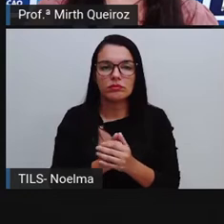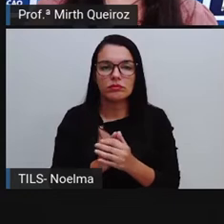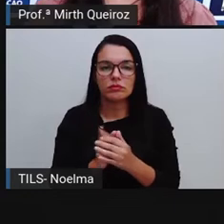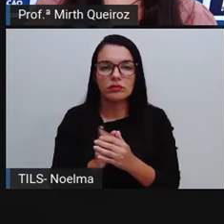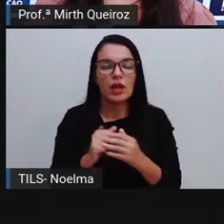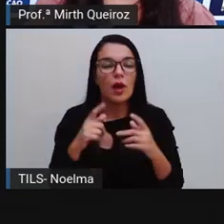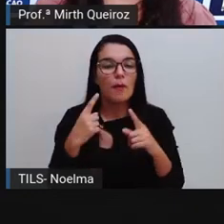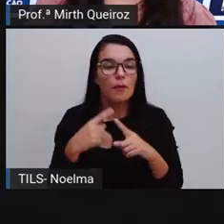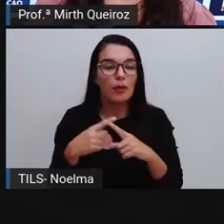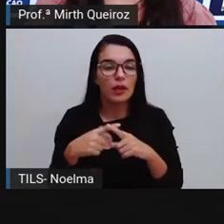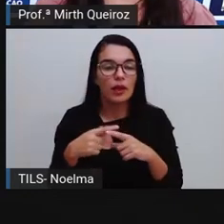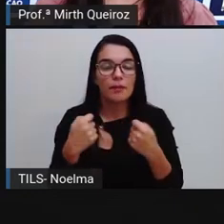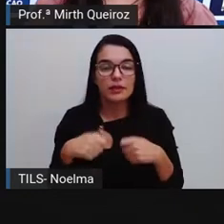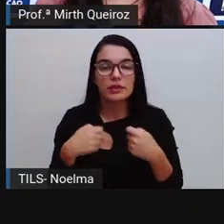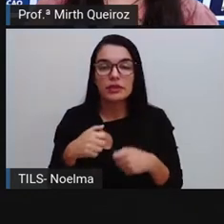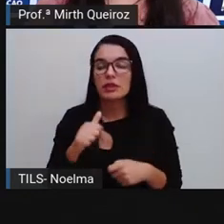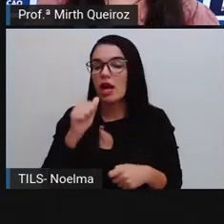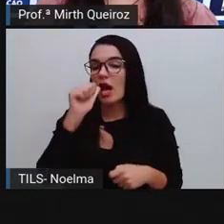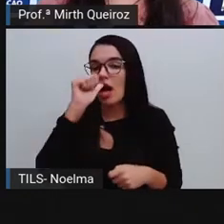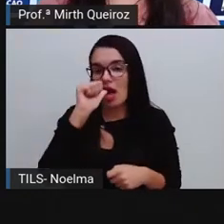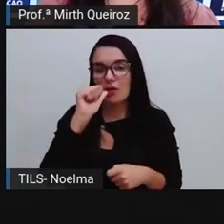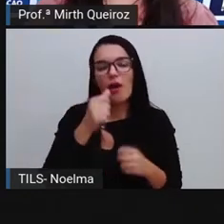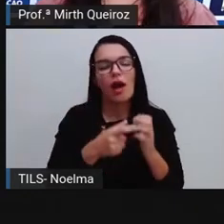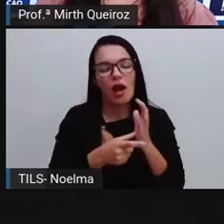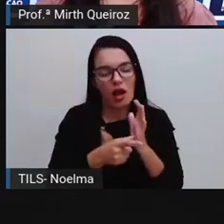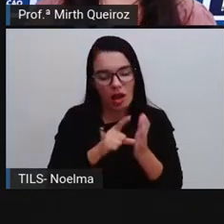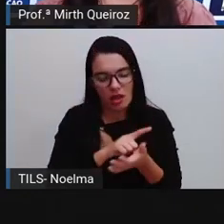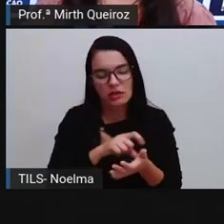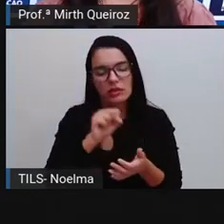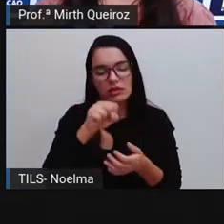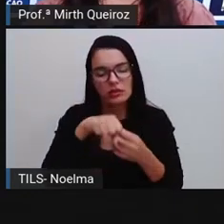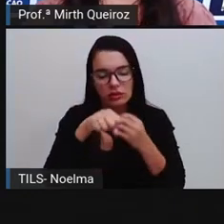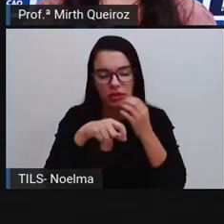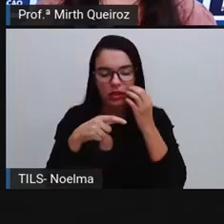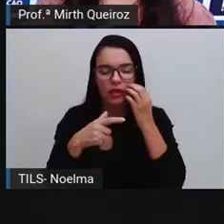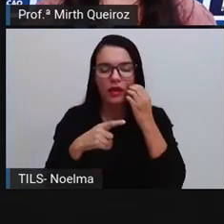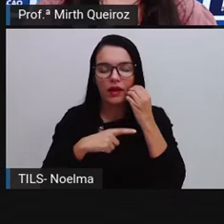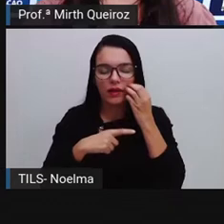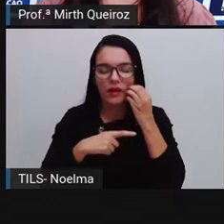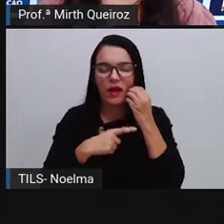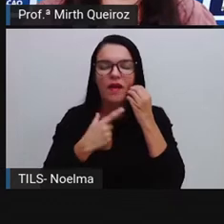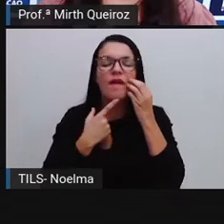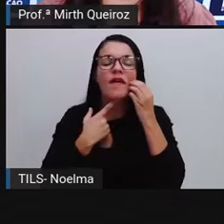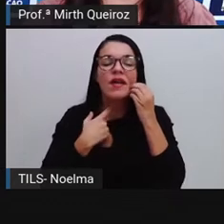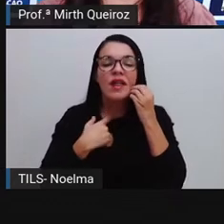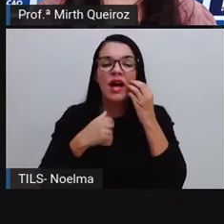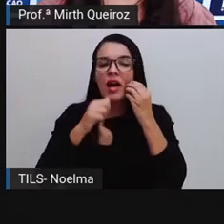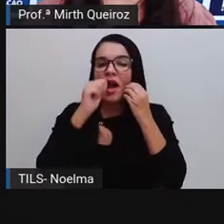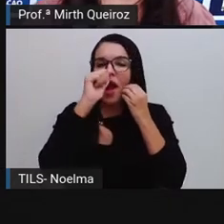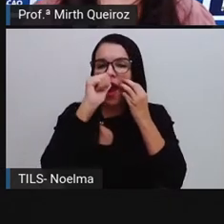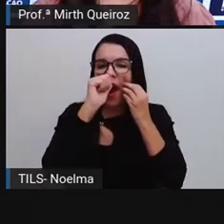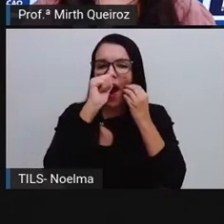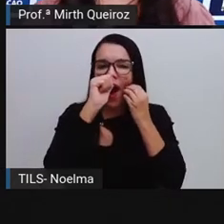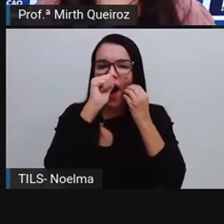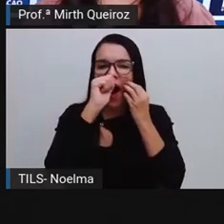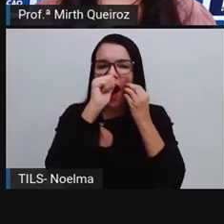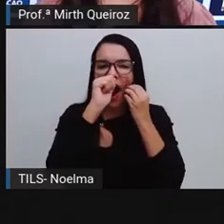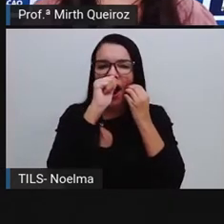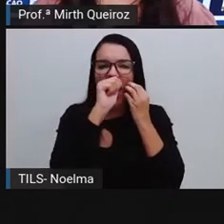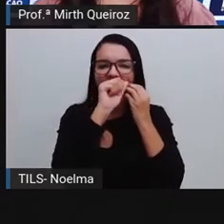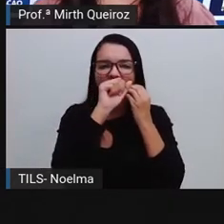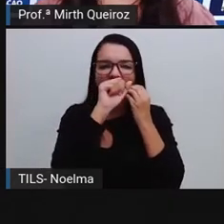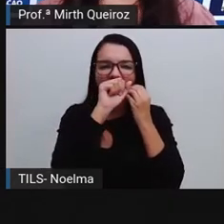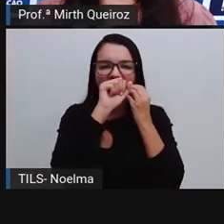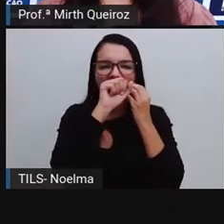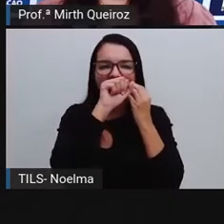desidratadas. A gente tem que tomar água antes mesmo de sentir sede, certo? Essa regra,